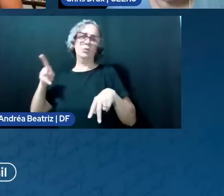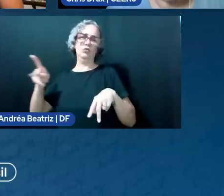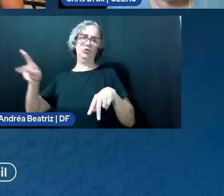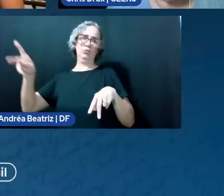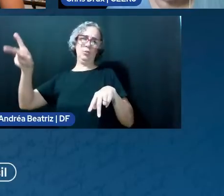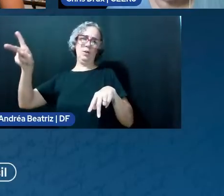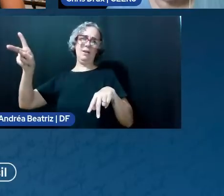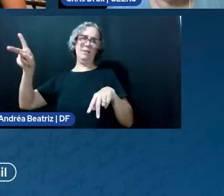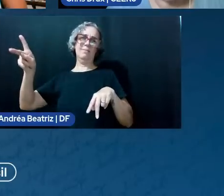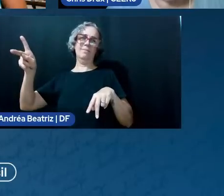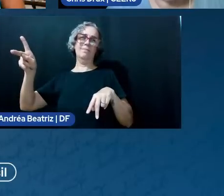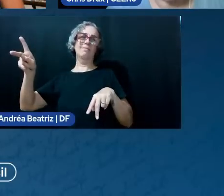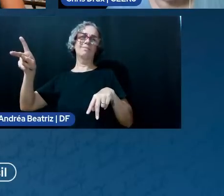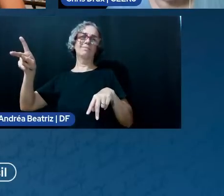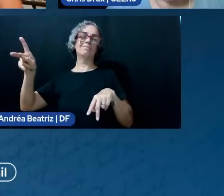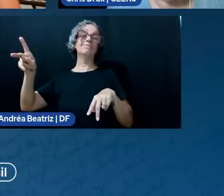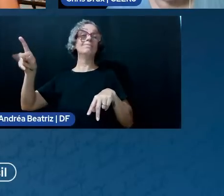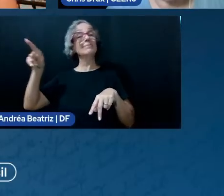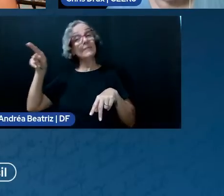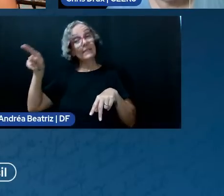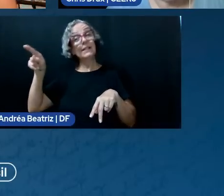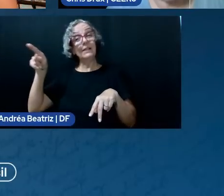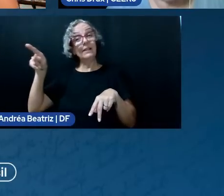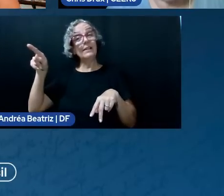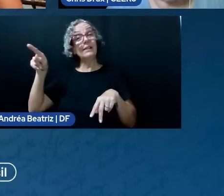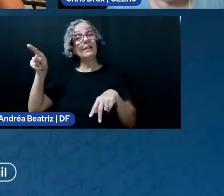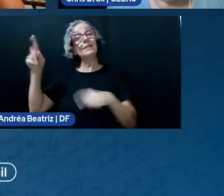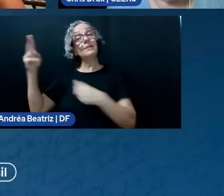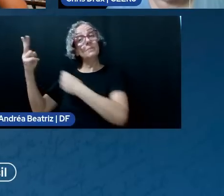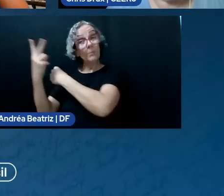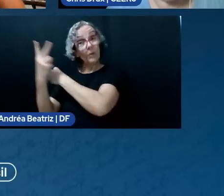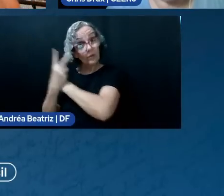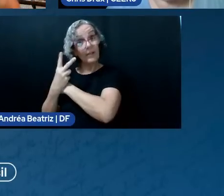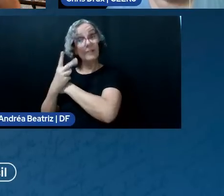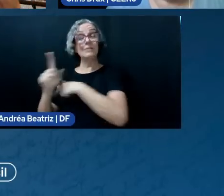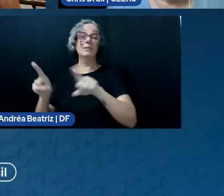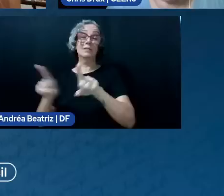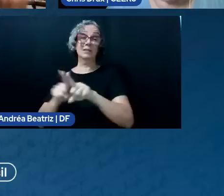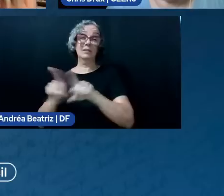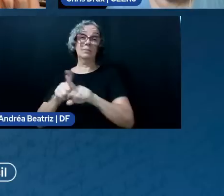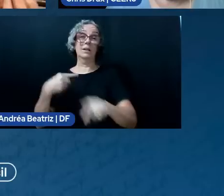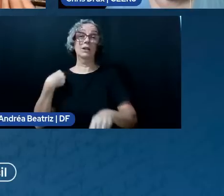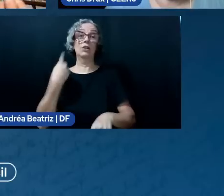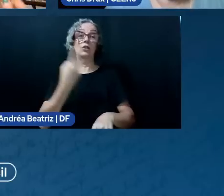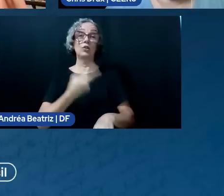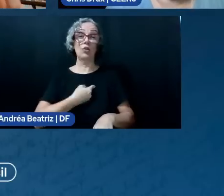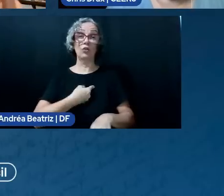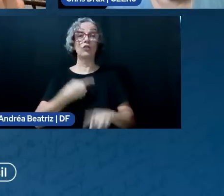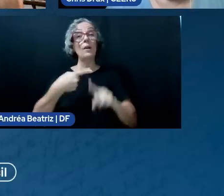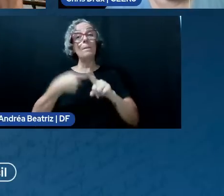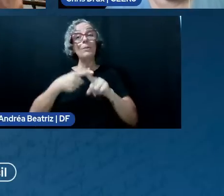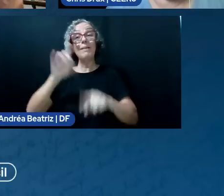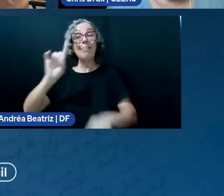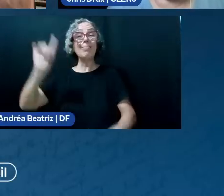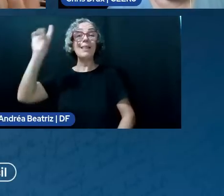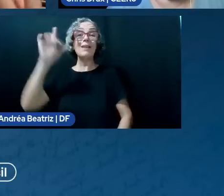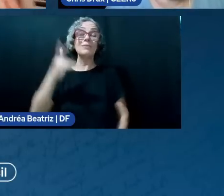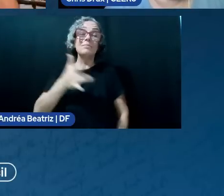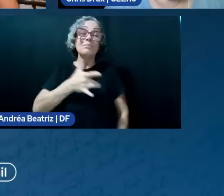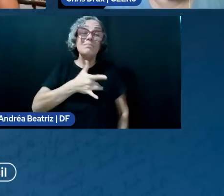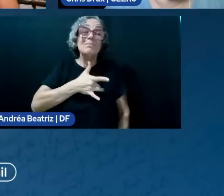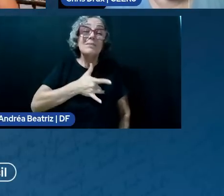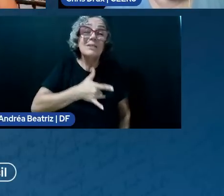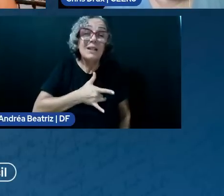com frequência vos protegem. Olha a misericórdia de Deus nos